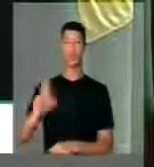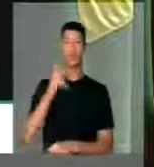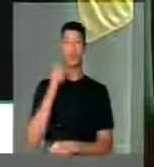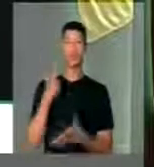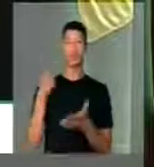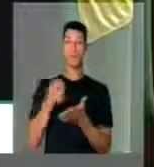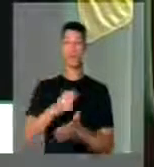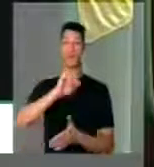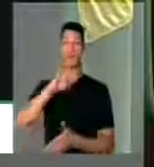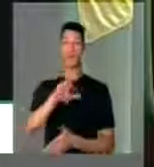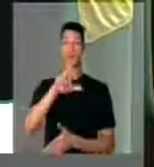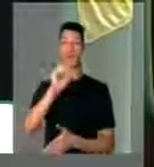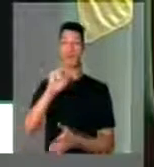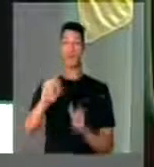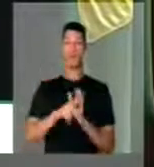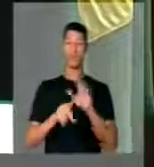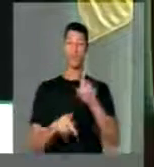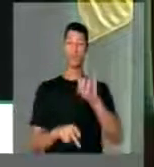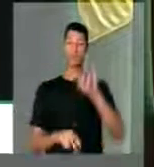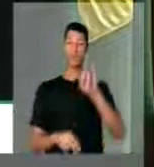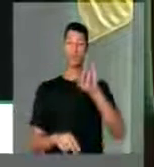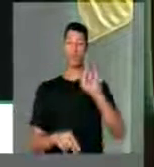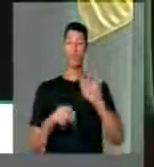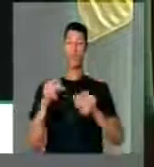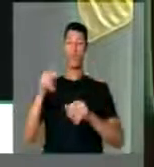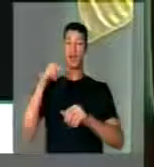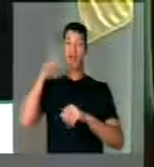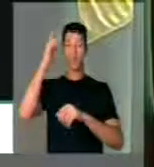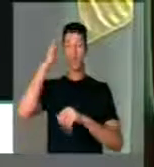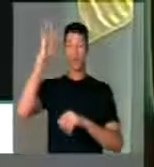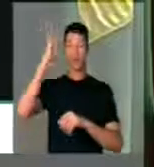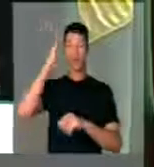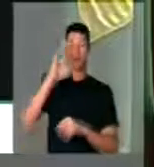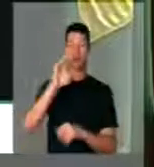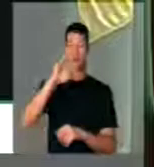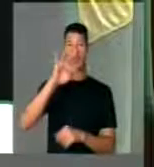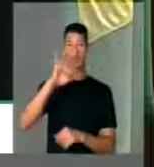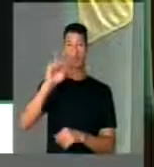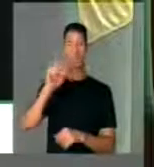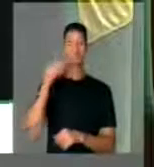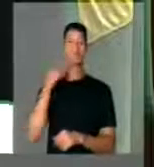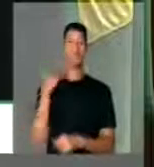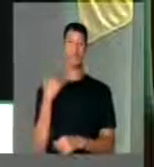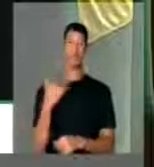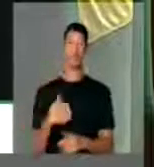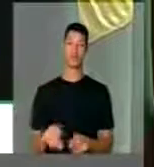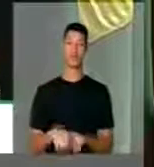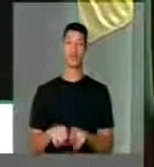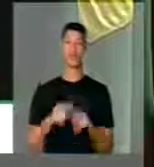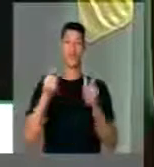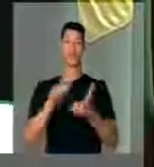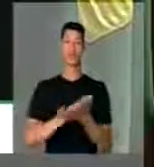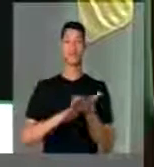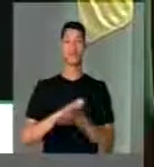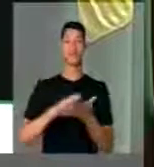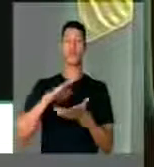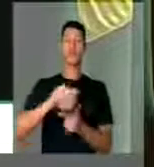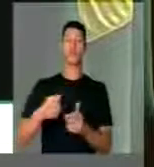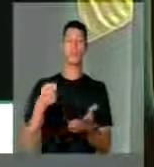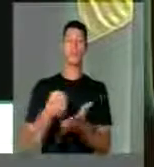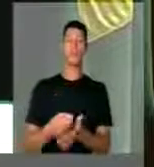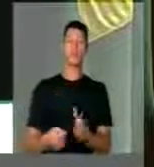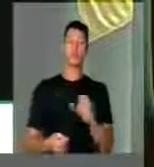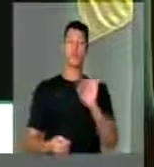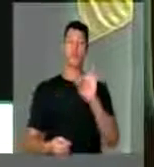para pagar o juros e serviços da dívida. Esse país é o paraíso dos rentistas, dos banqueiros. Em lugar nenhum do mundo se paga uma